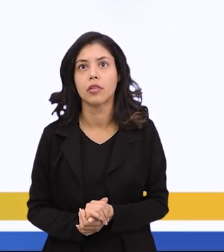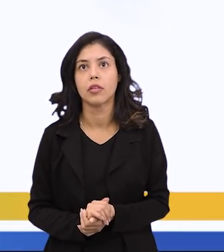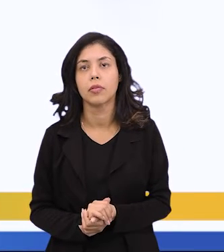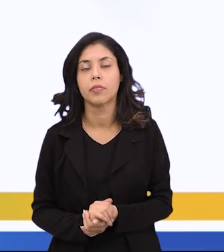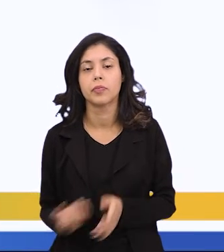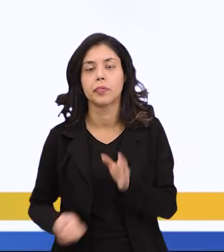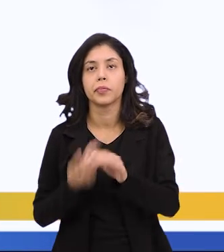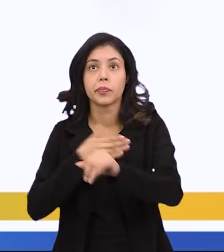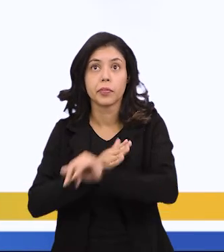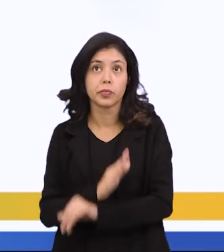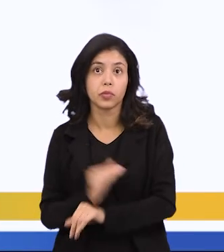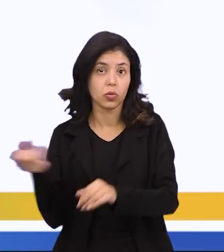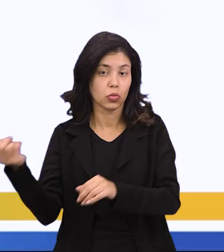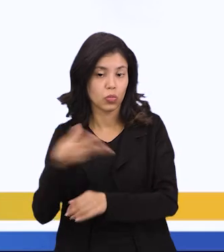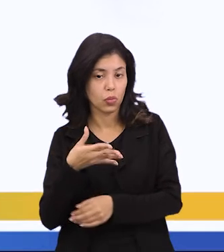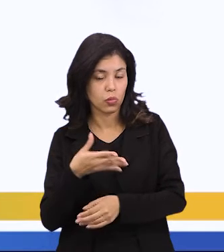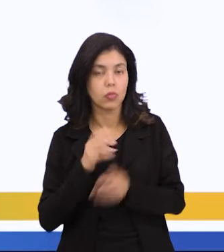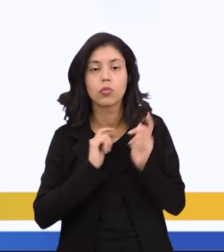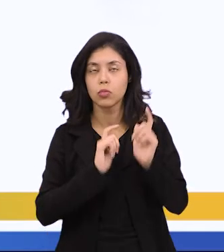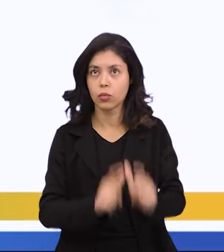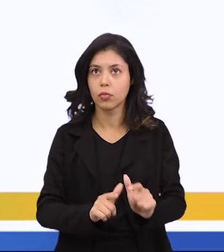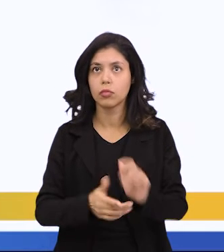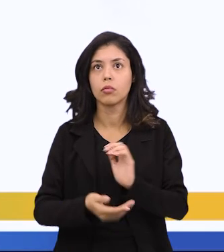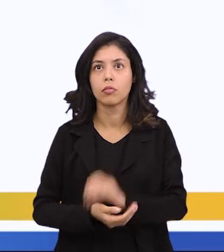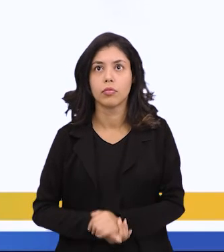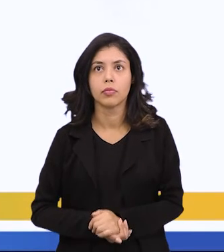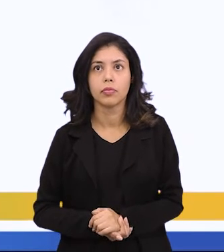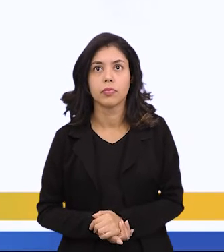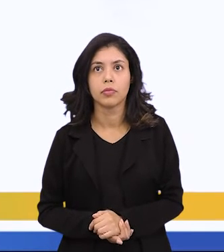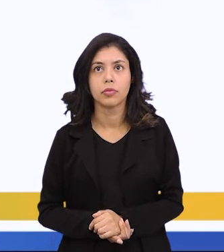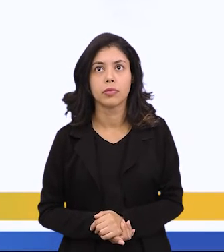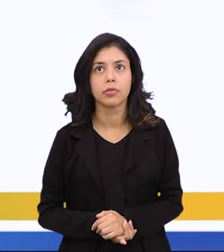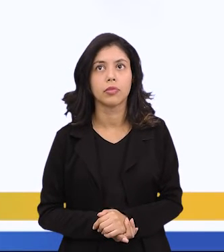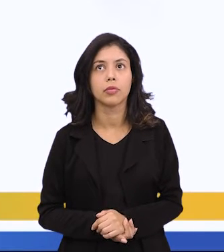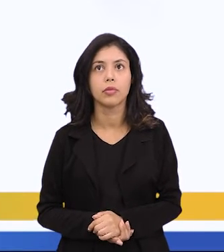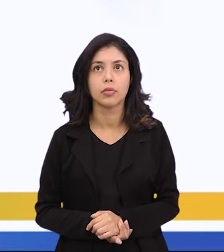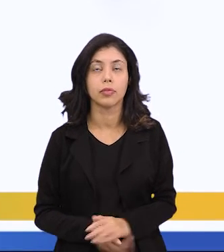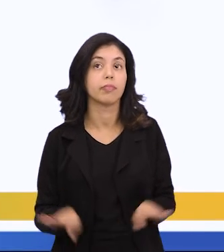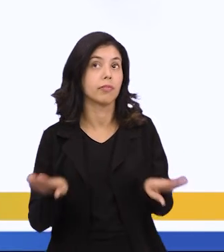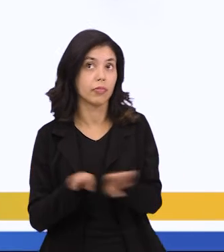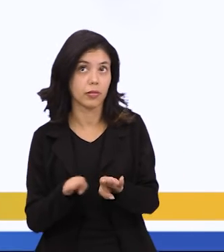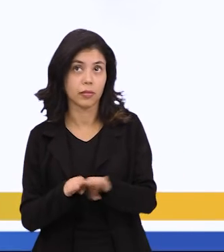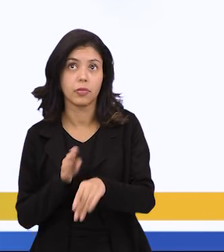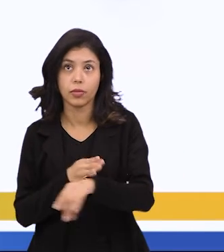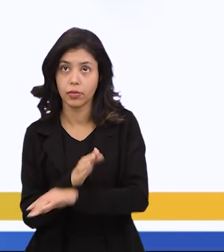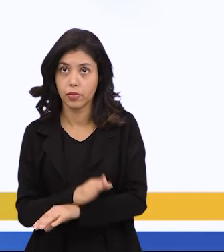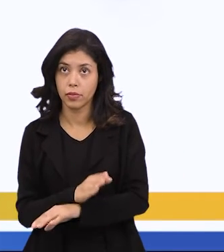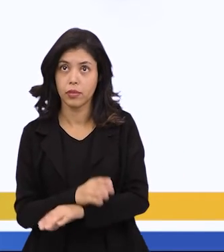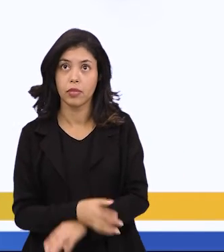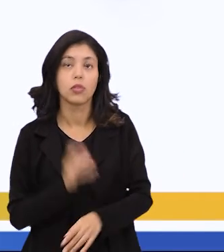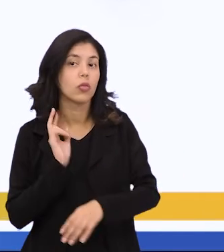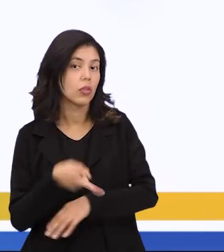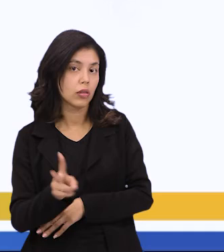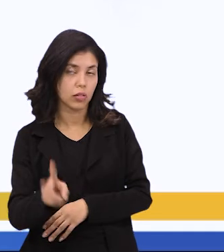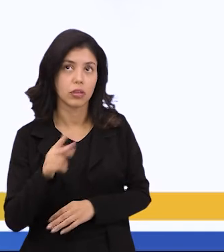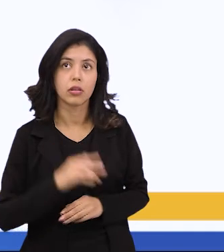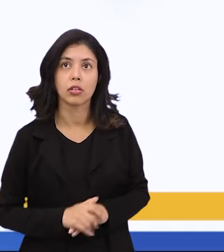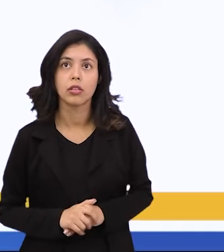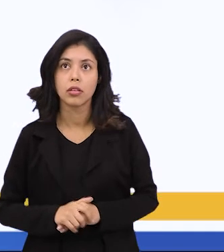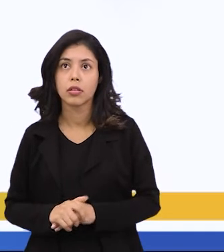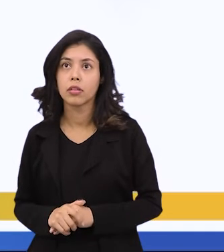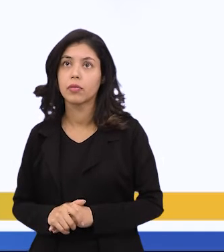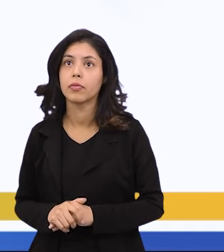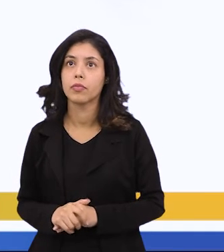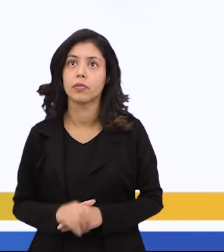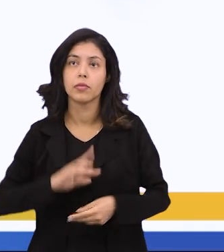há uma entrada em um novo hábitat, na parapátrica também, mas numa área contígua,